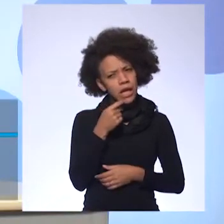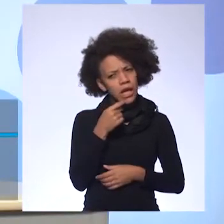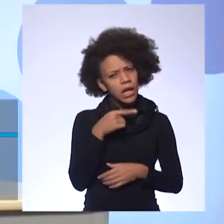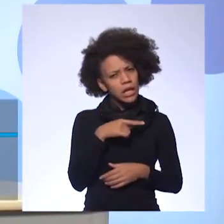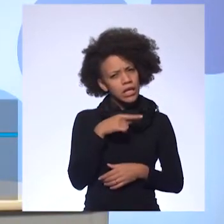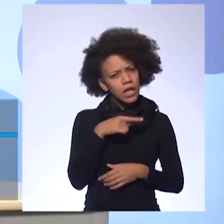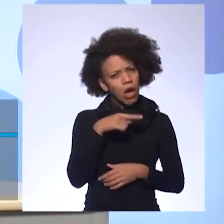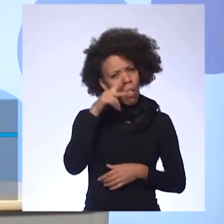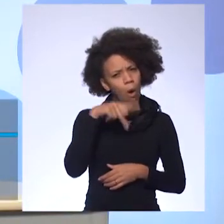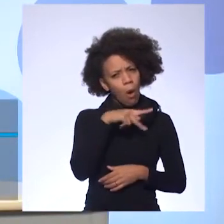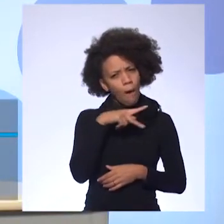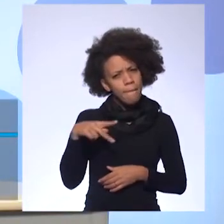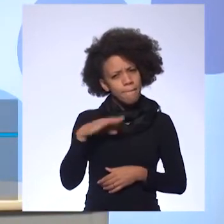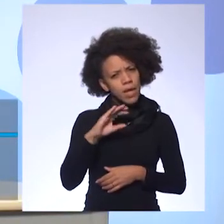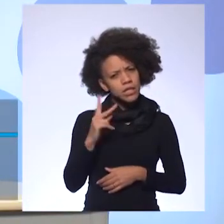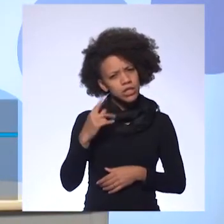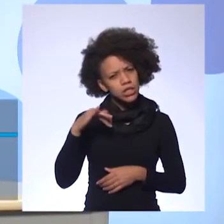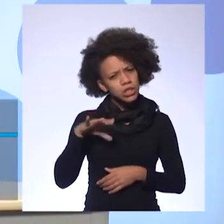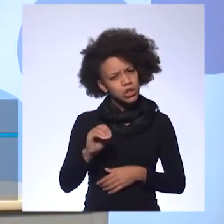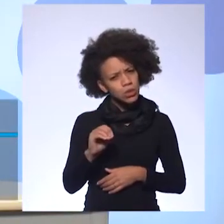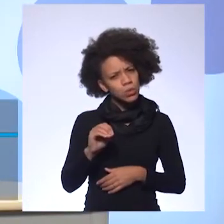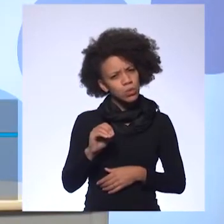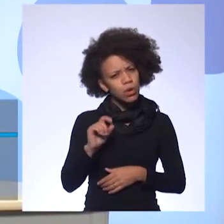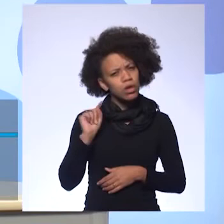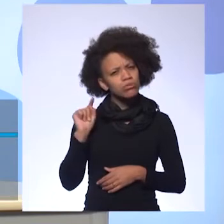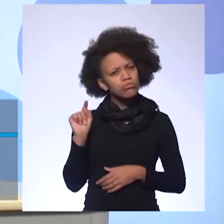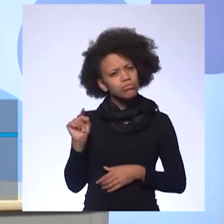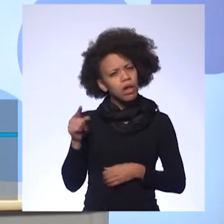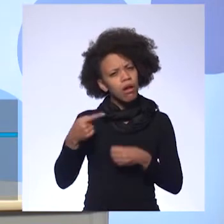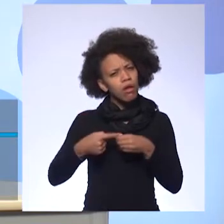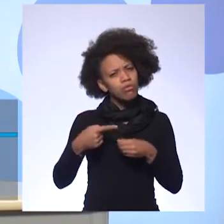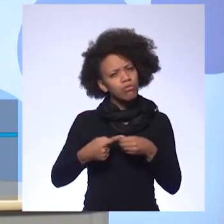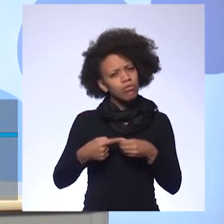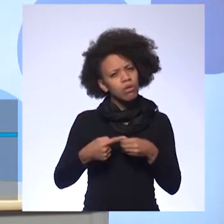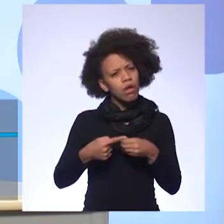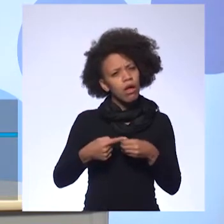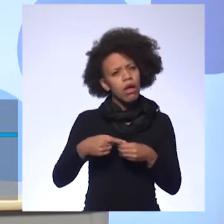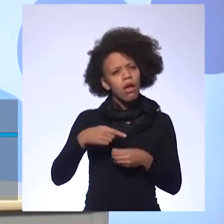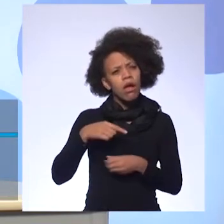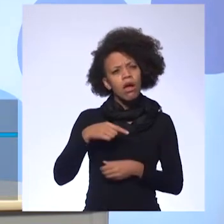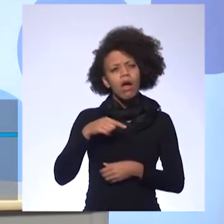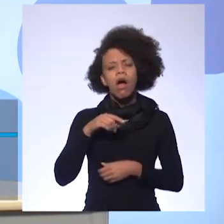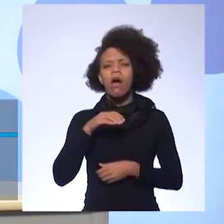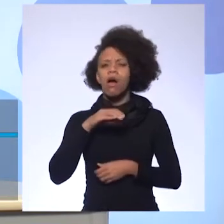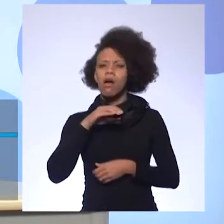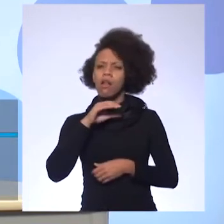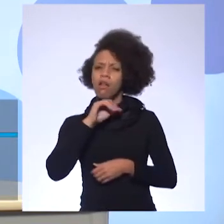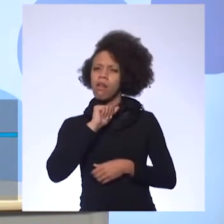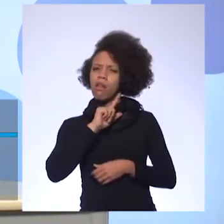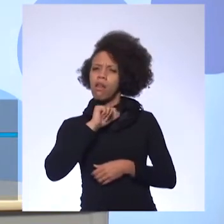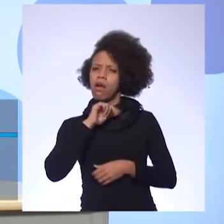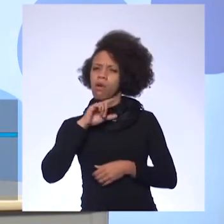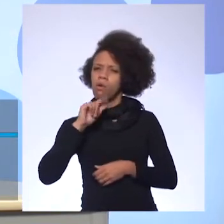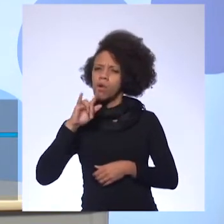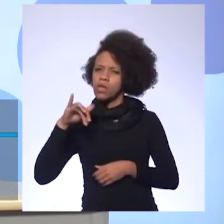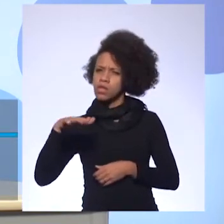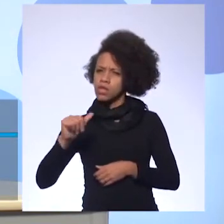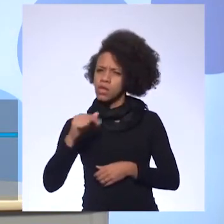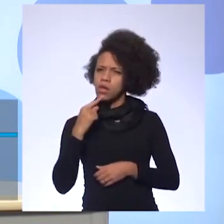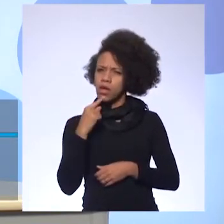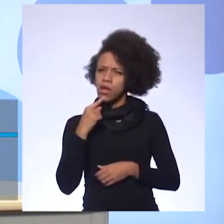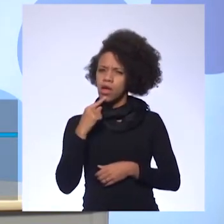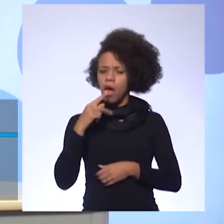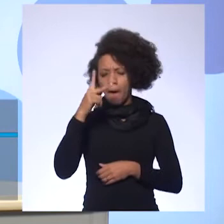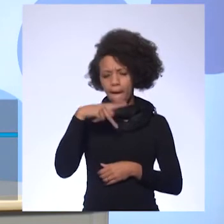de Lagoinha? Tem uma escola no município de Lagoinha que se chama Padre Chico. Será que é?